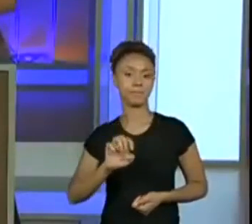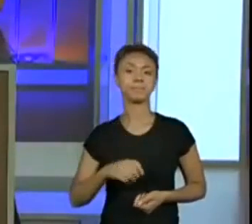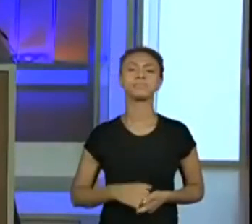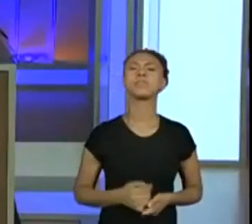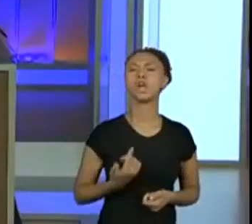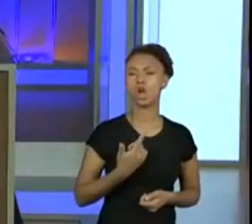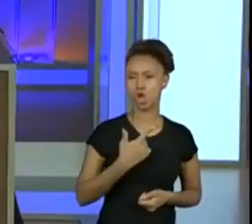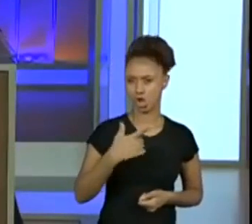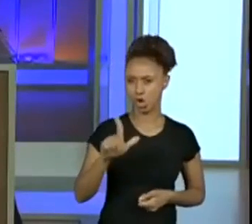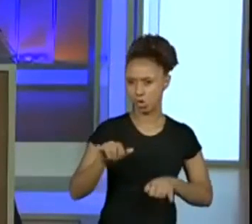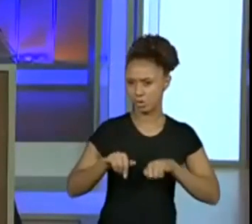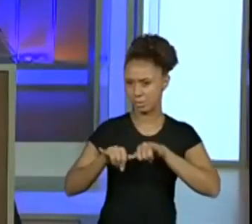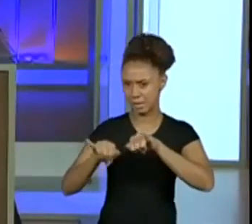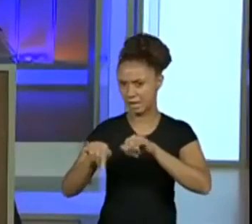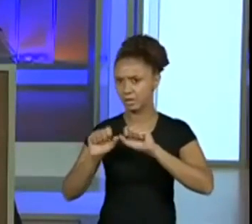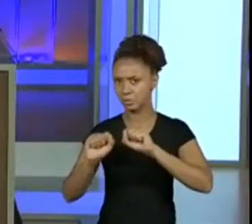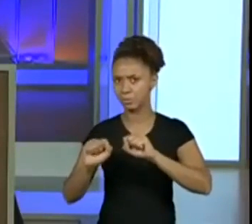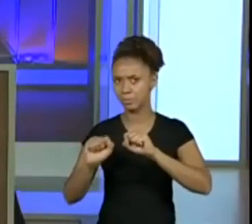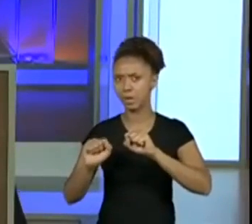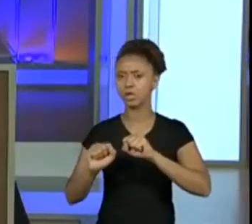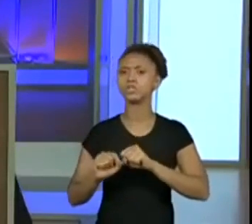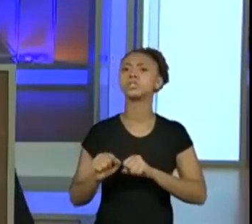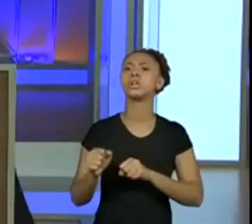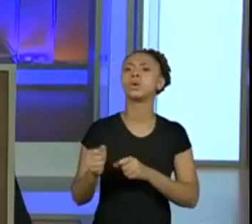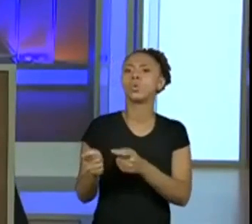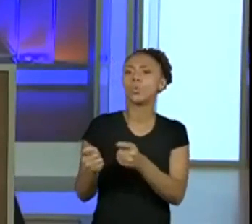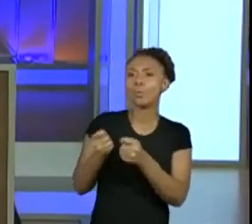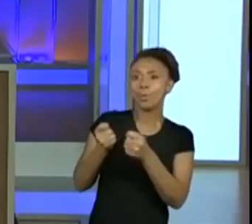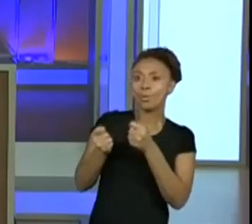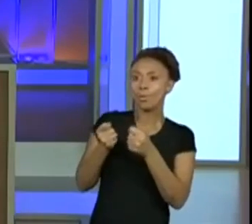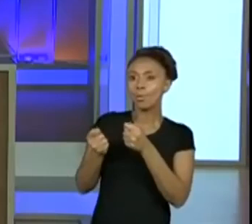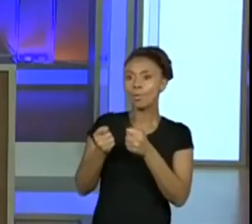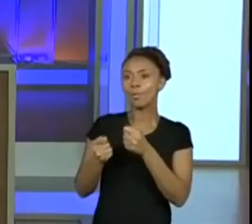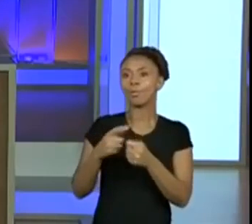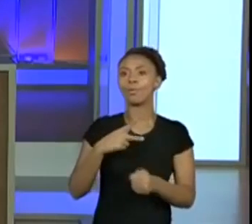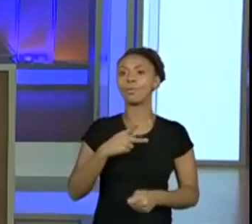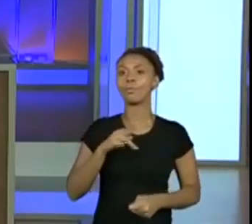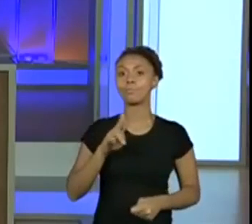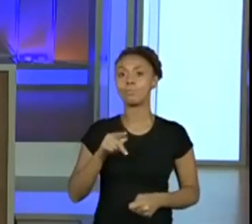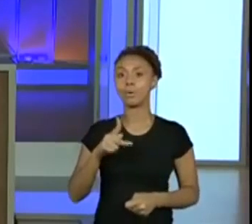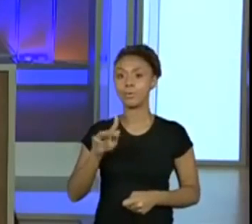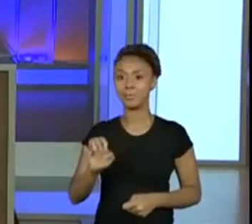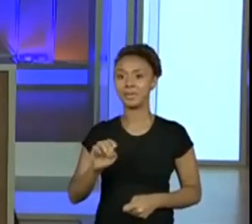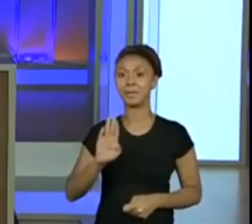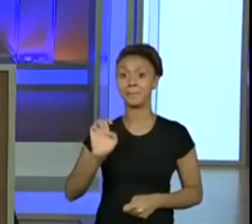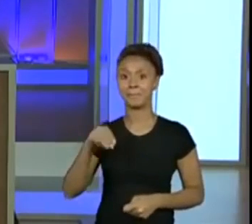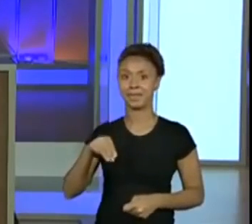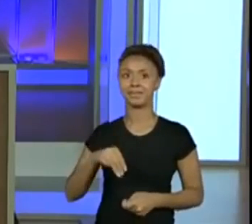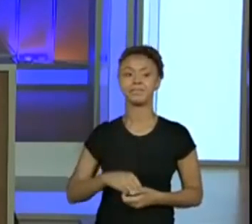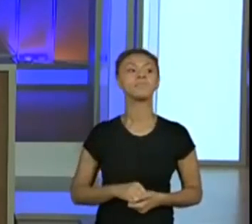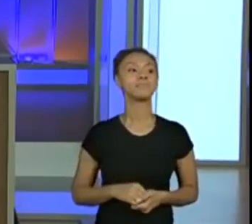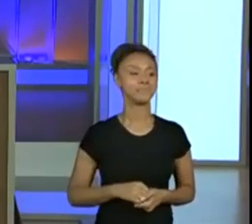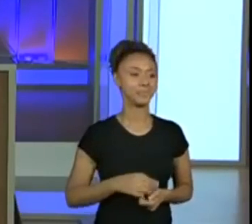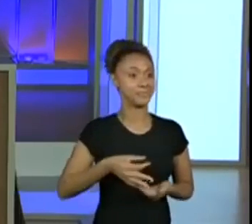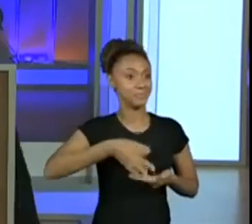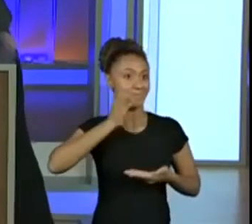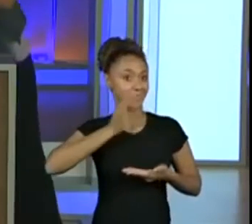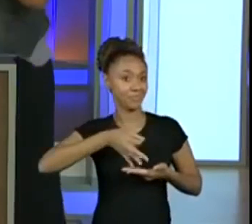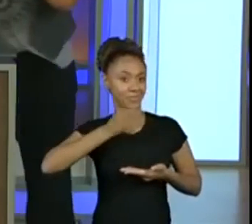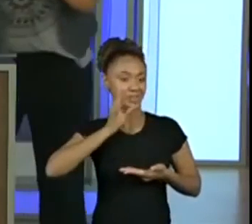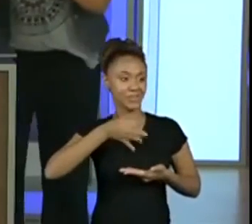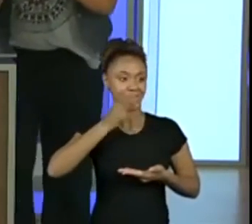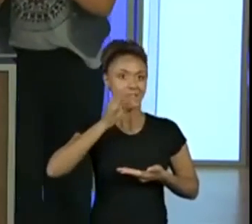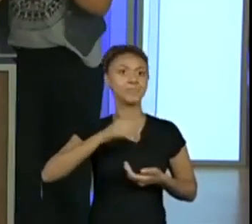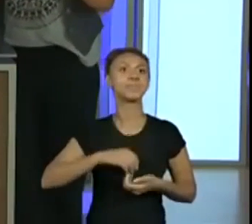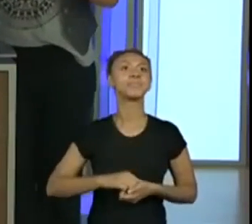professora? Isso. Pode ser o Pulp Bem? Pode ser. E agora eu vou procurar no baratinho aí o café, como vocês nos